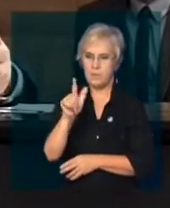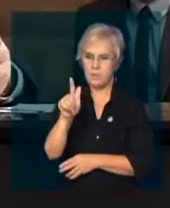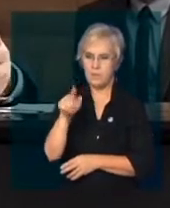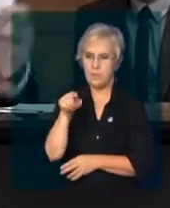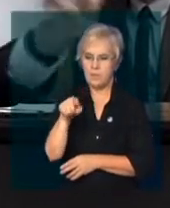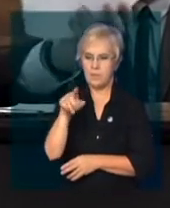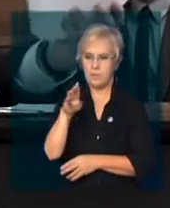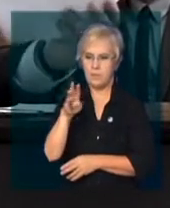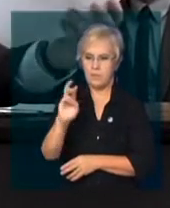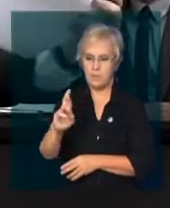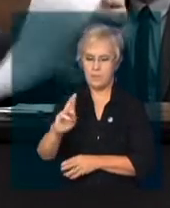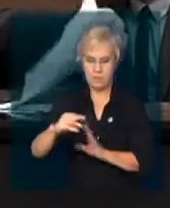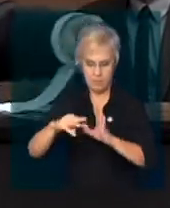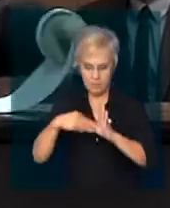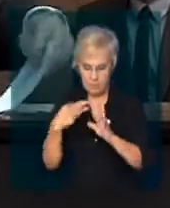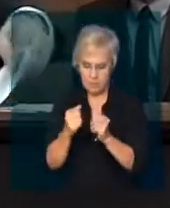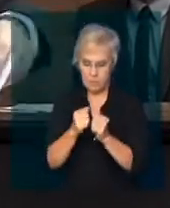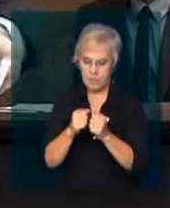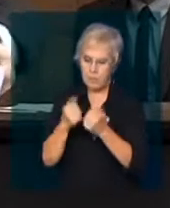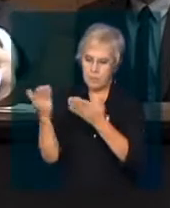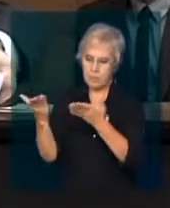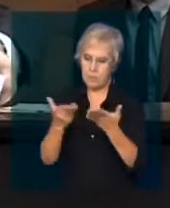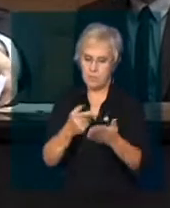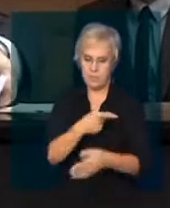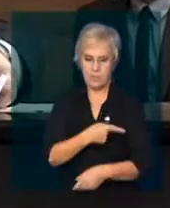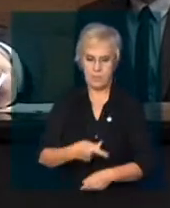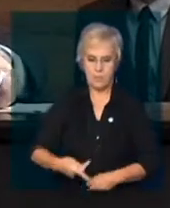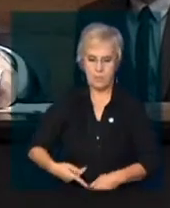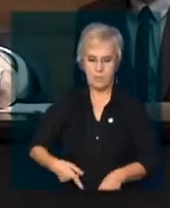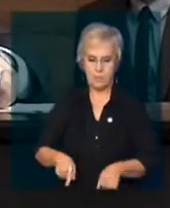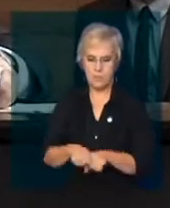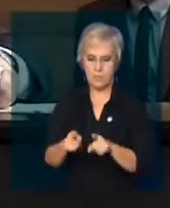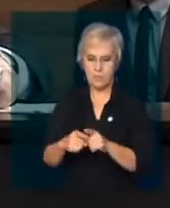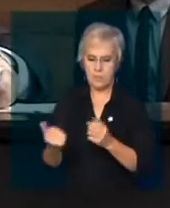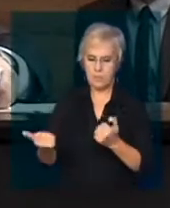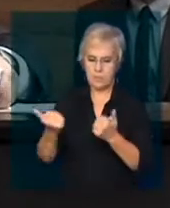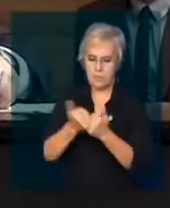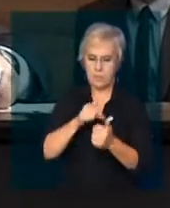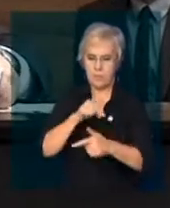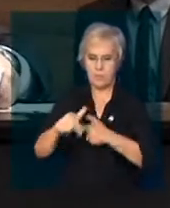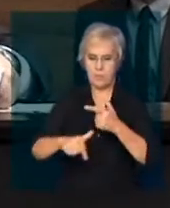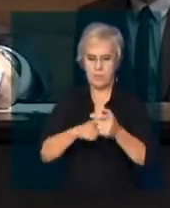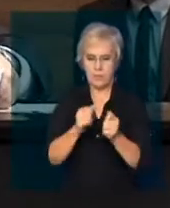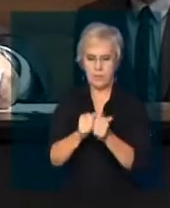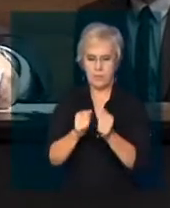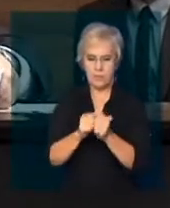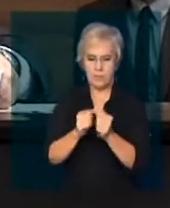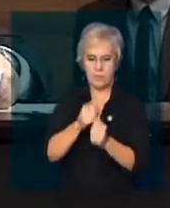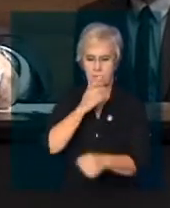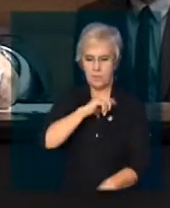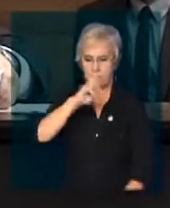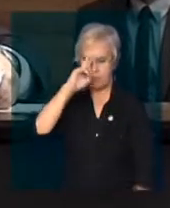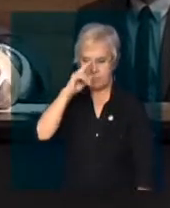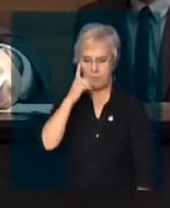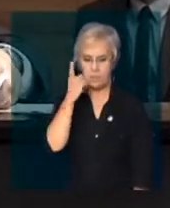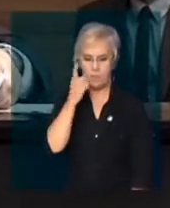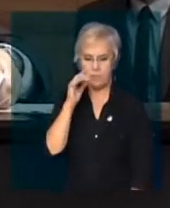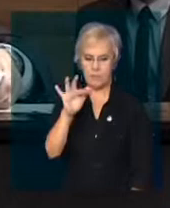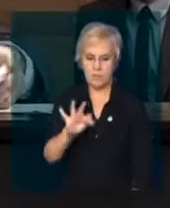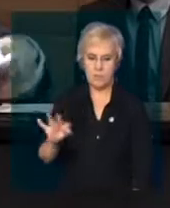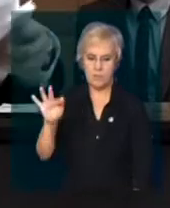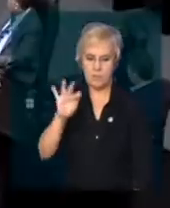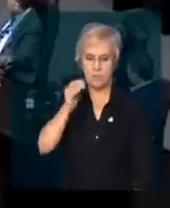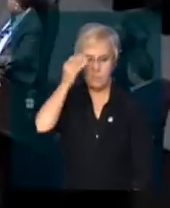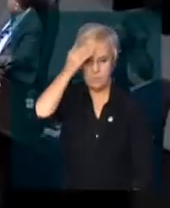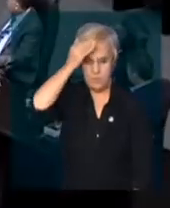www.e-democracia.lege.br. Convido o presidente e transfiro a condução dos trabalhos ao excelentíssimo senhor deputado federal